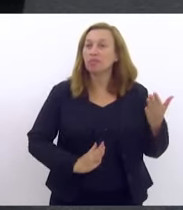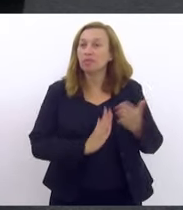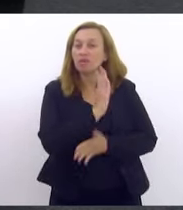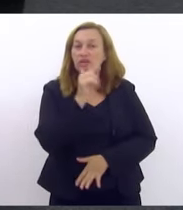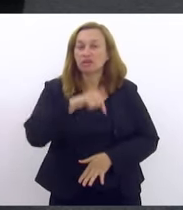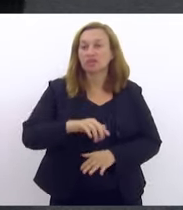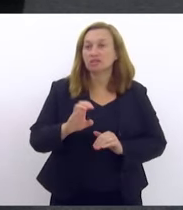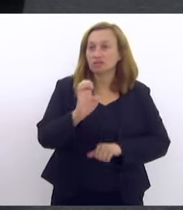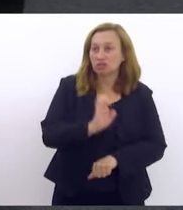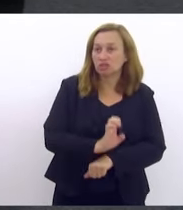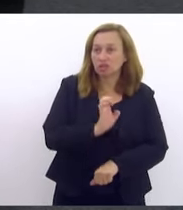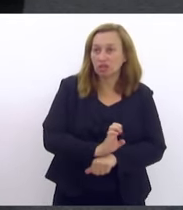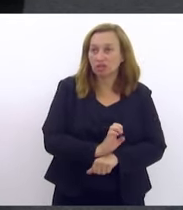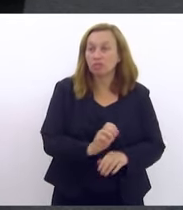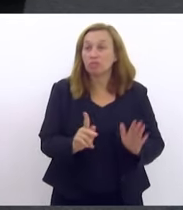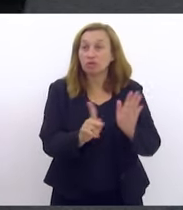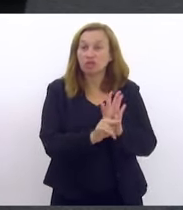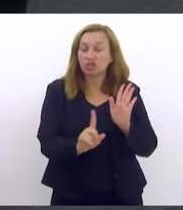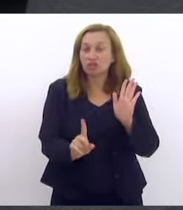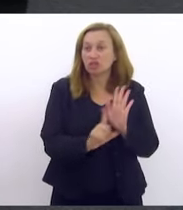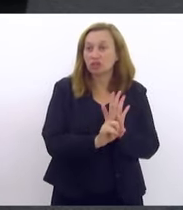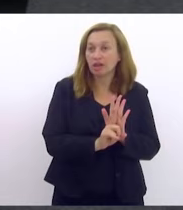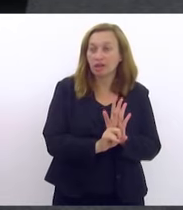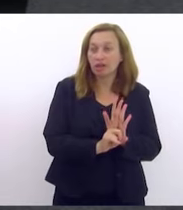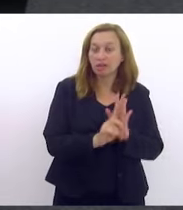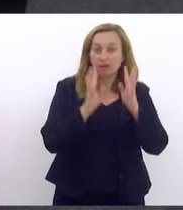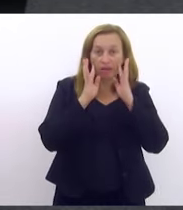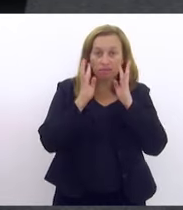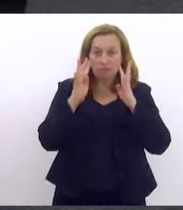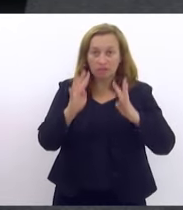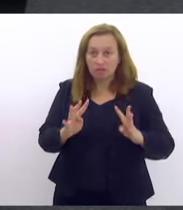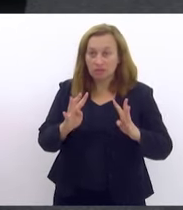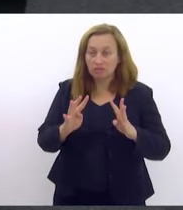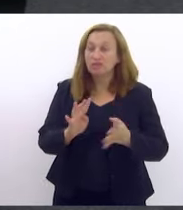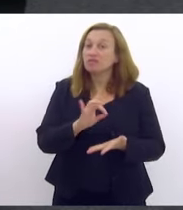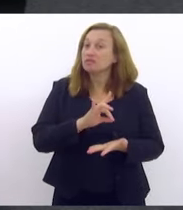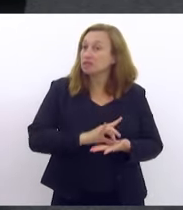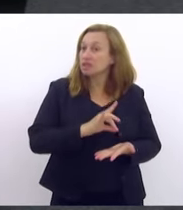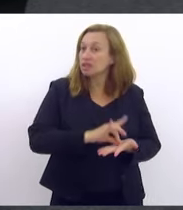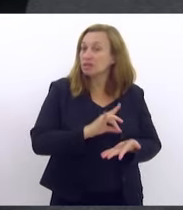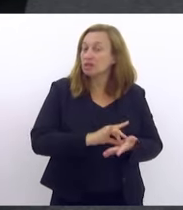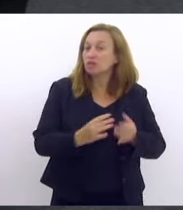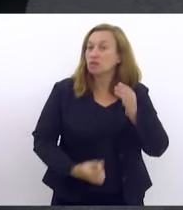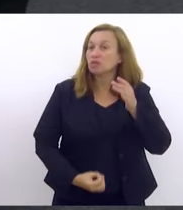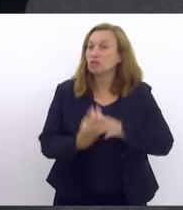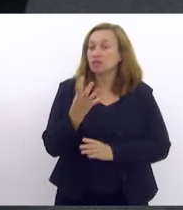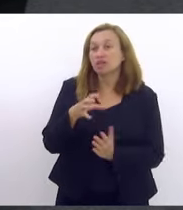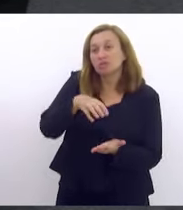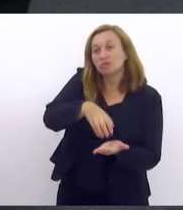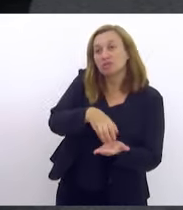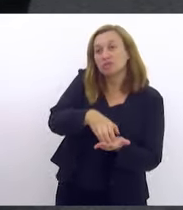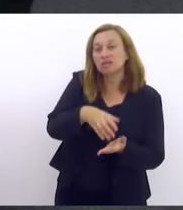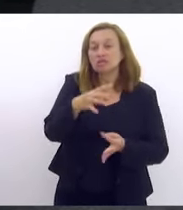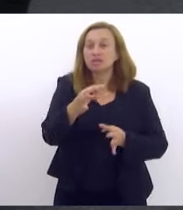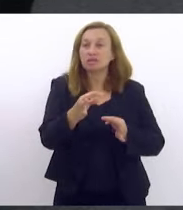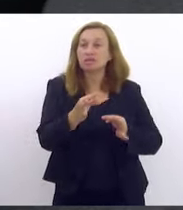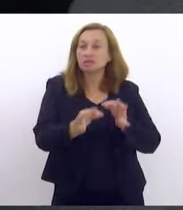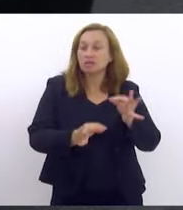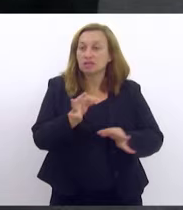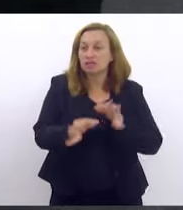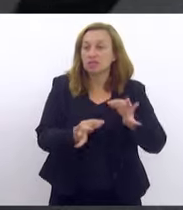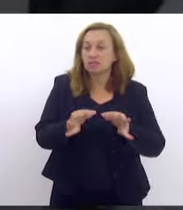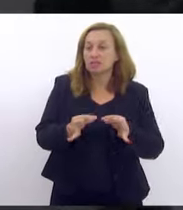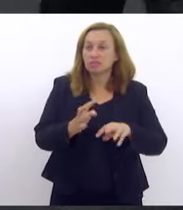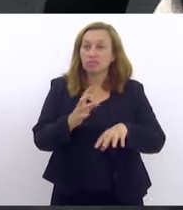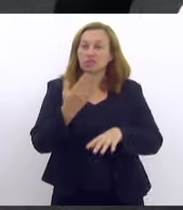nosso estado um projeto de lei que dê atenção, que realmente crie um centro de tratamento para essas